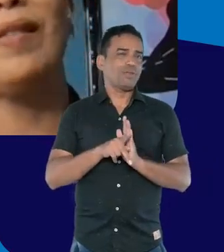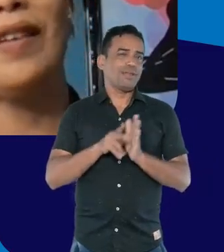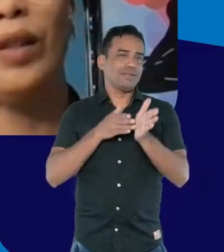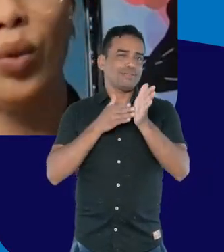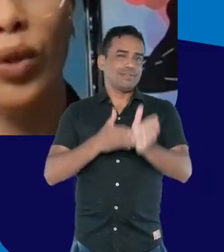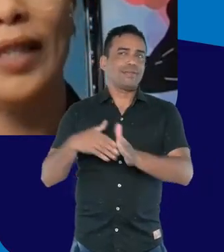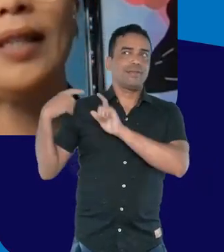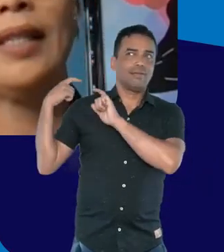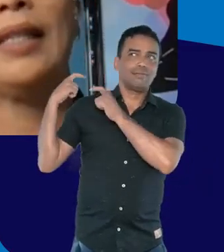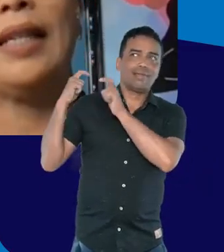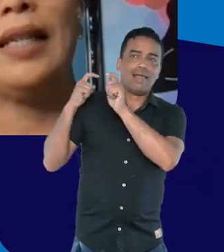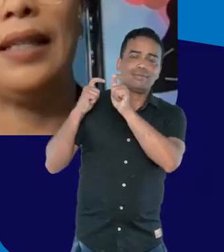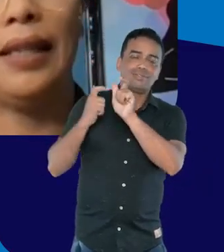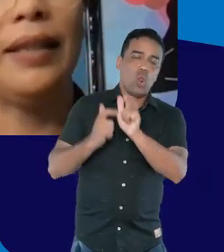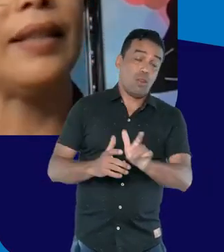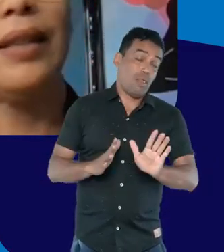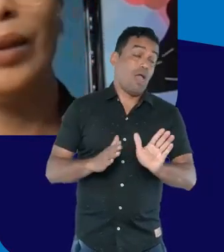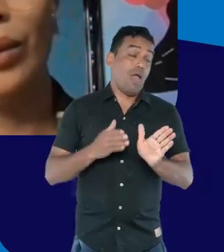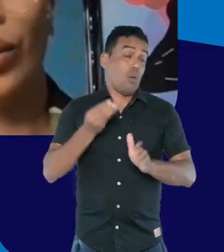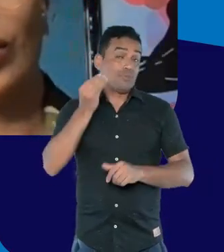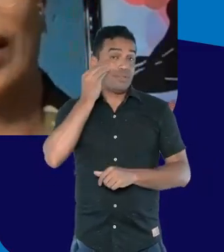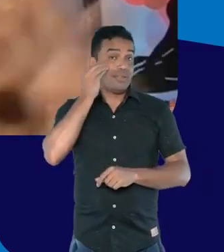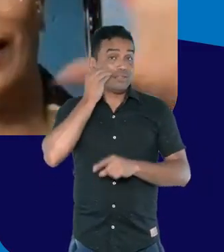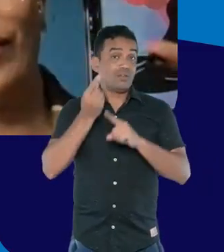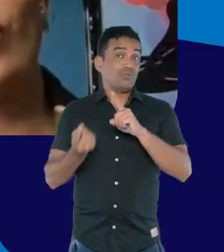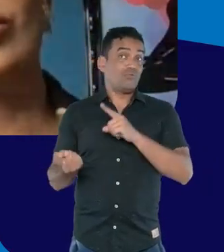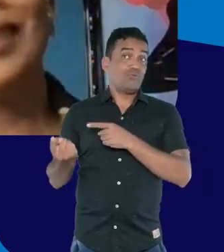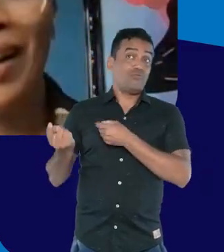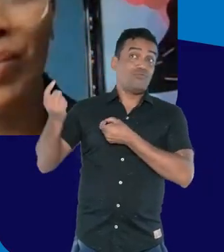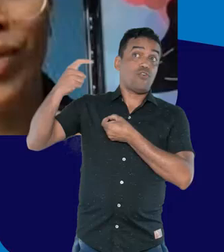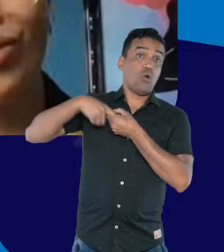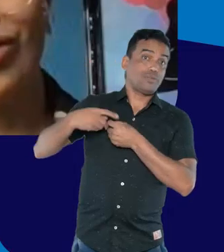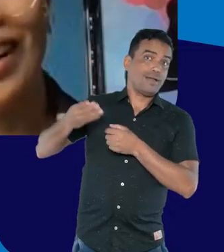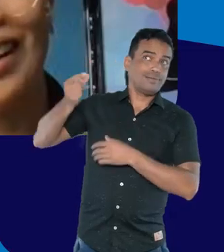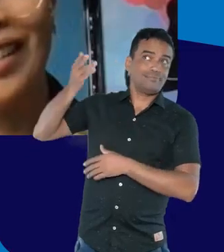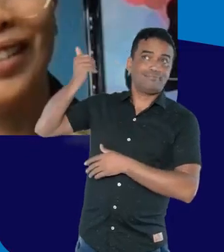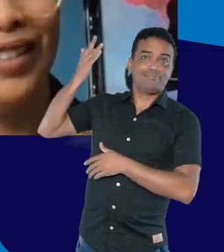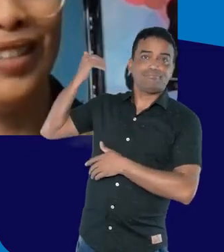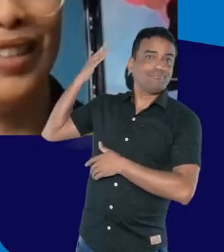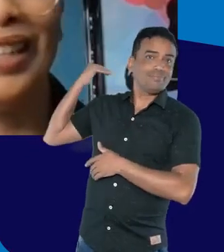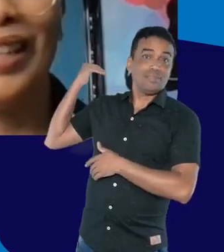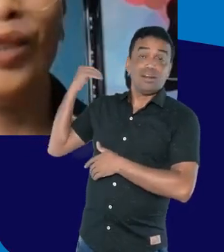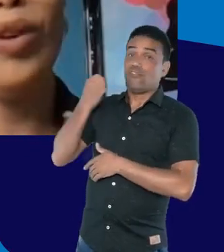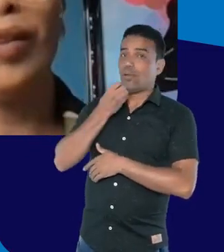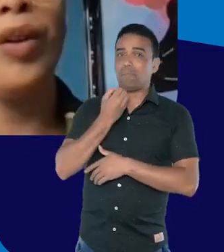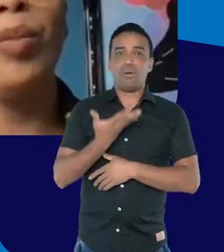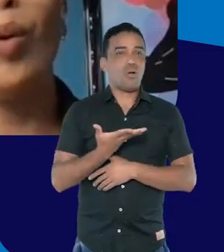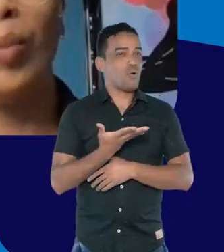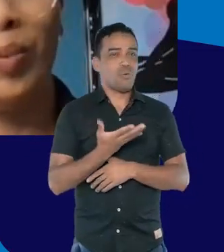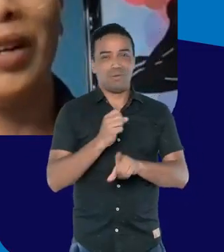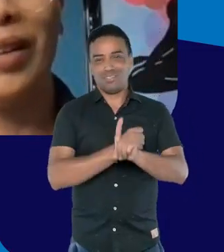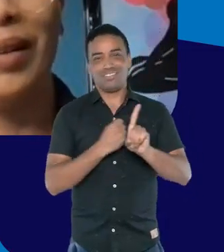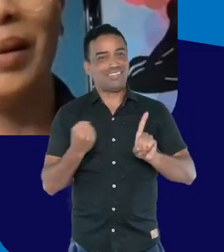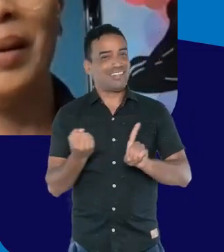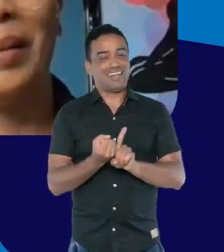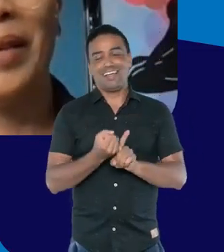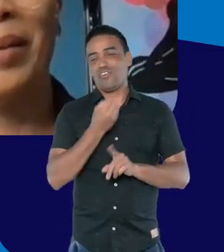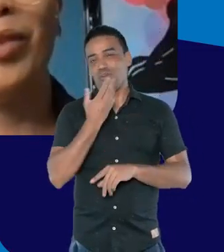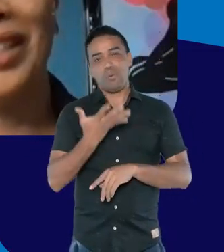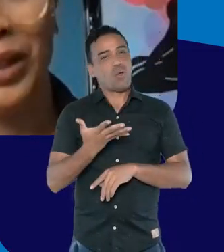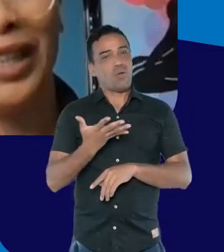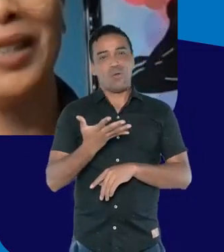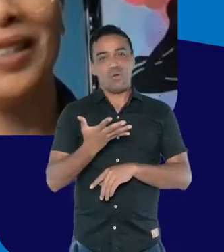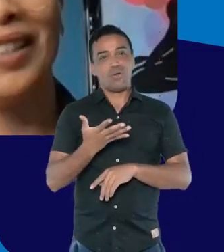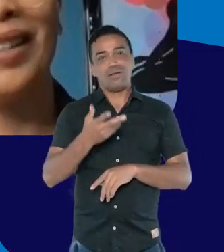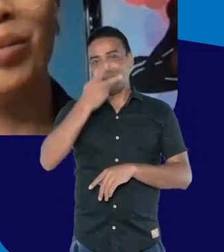mais conservadora, né, tentando voltar para um lugar que nunca foi bom